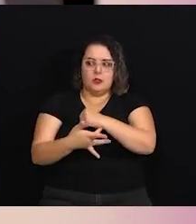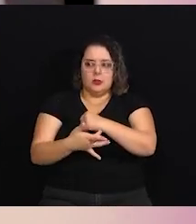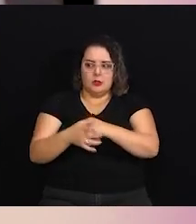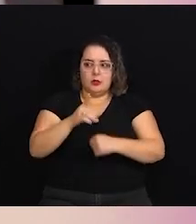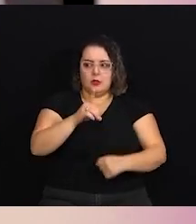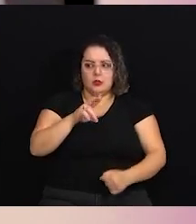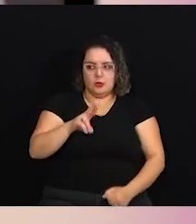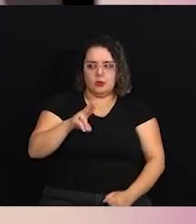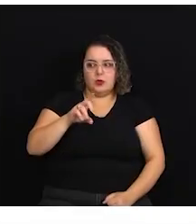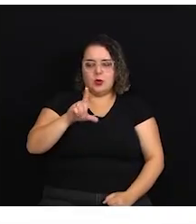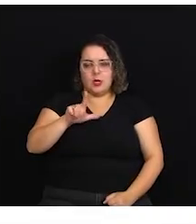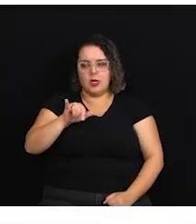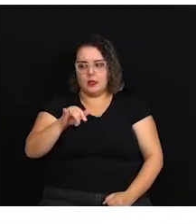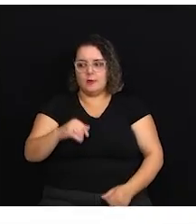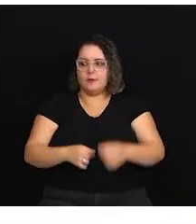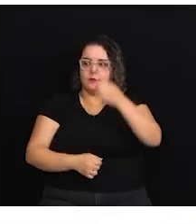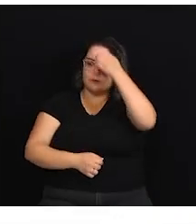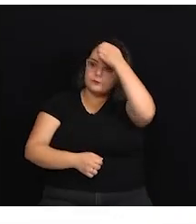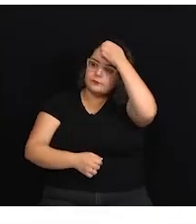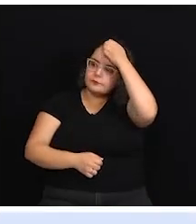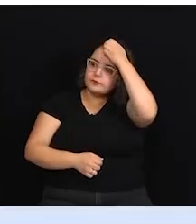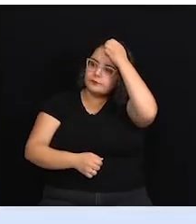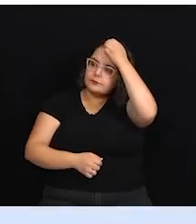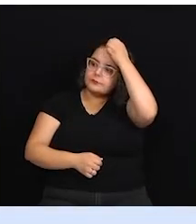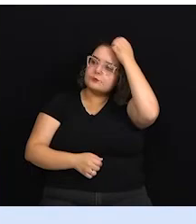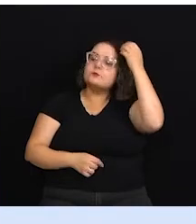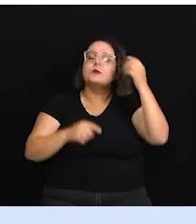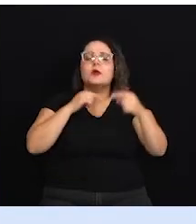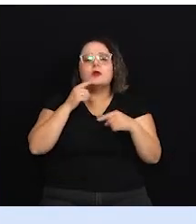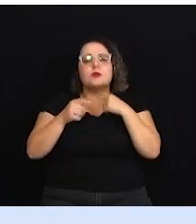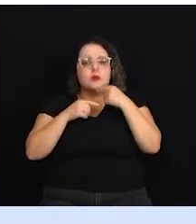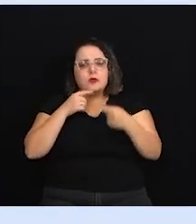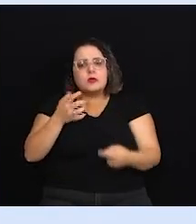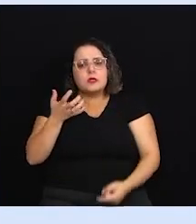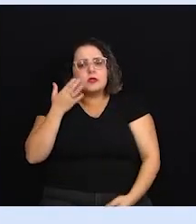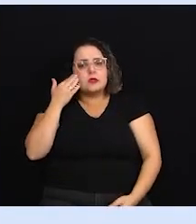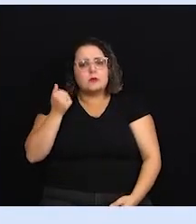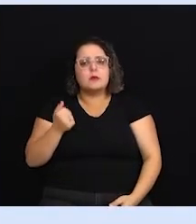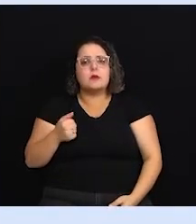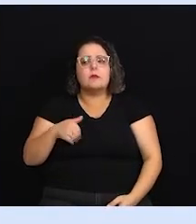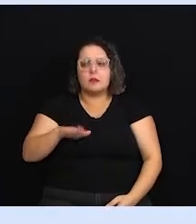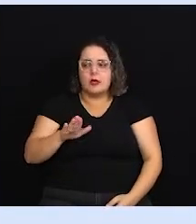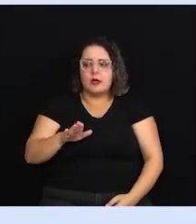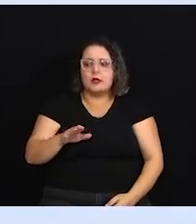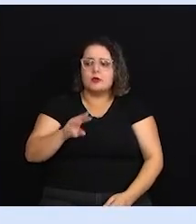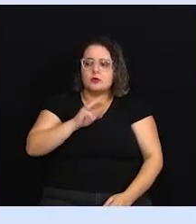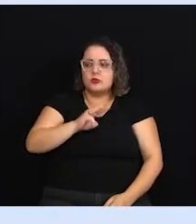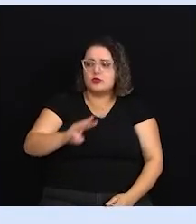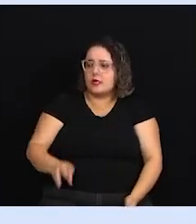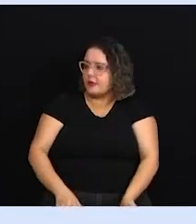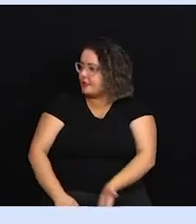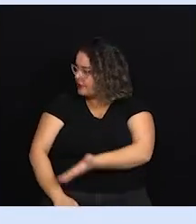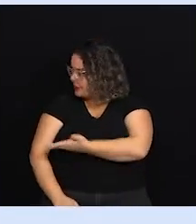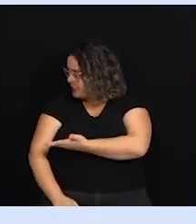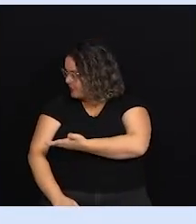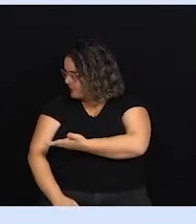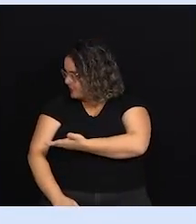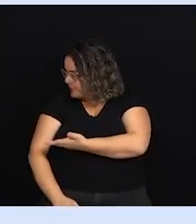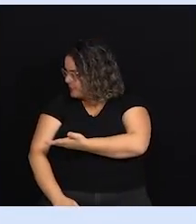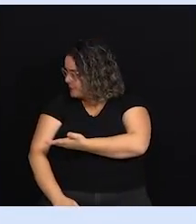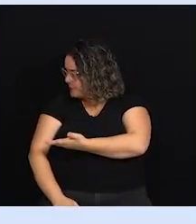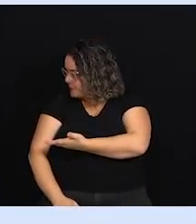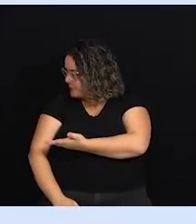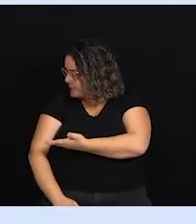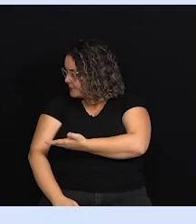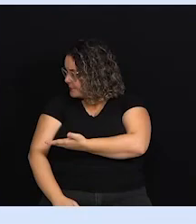como doutor lhe e dúvidas também a pessoa quer saber um pouquinho mais sobre epilepsia Vamos divulgar de novo site movimento